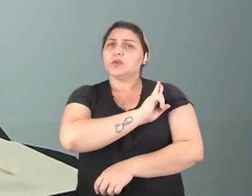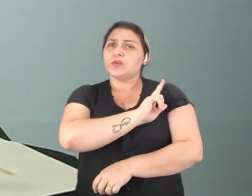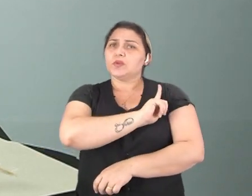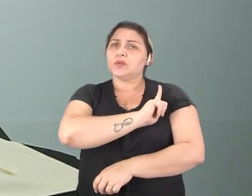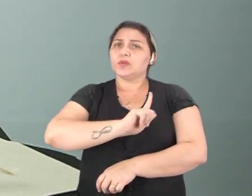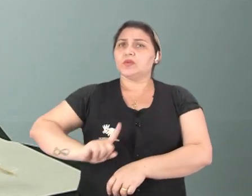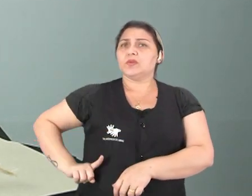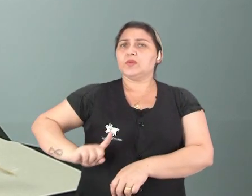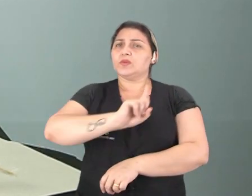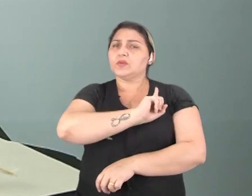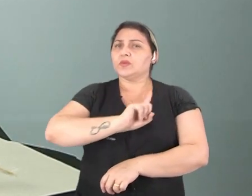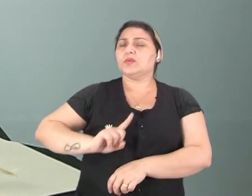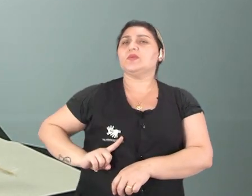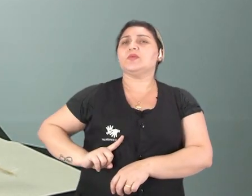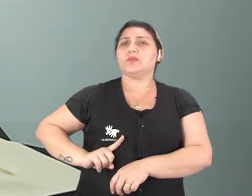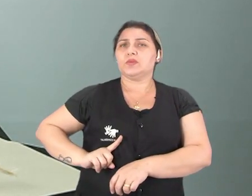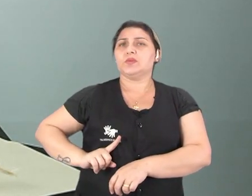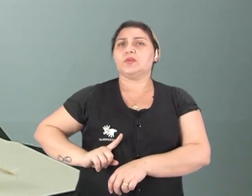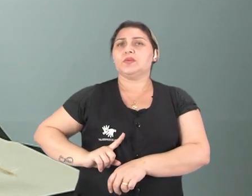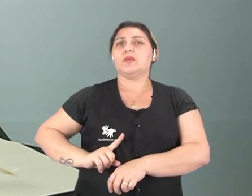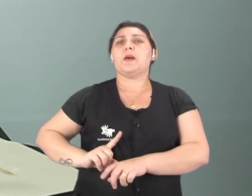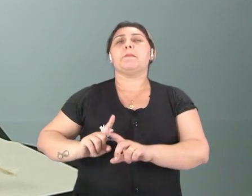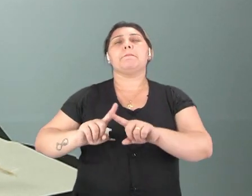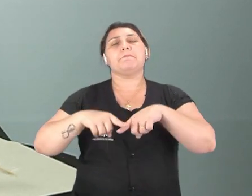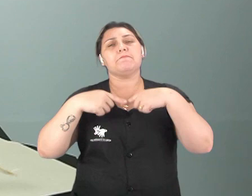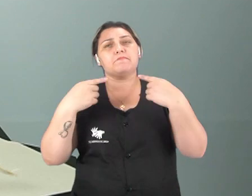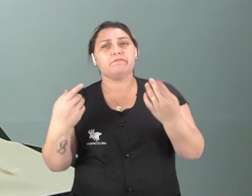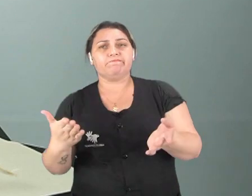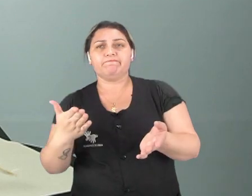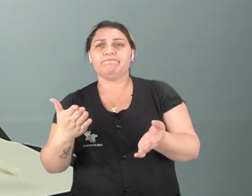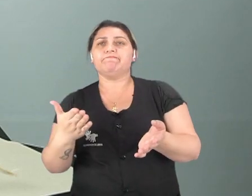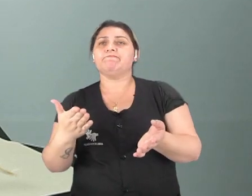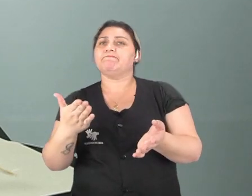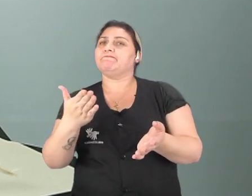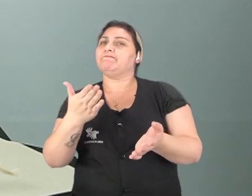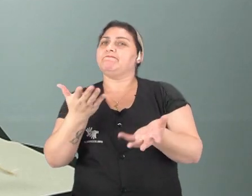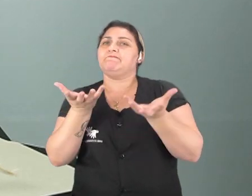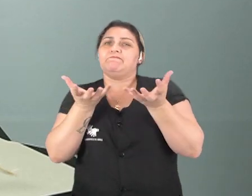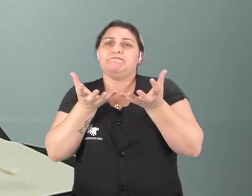depois, mais insatisfação